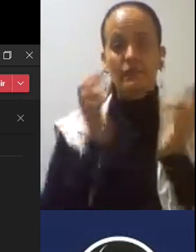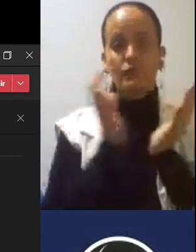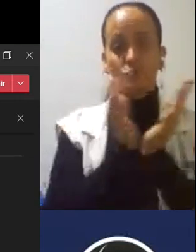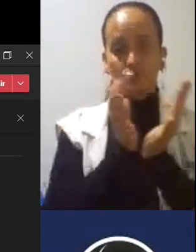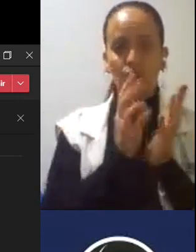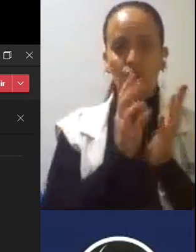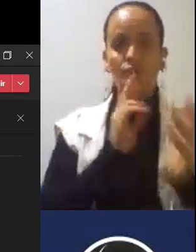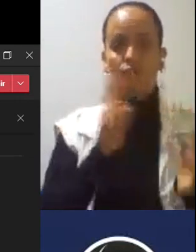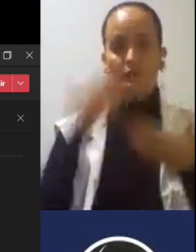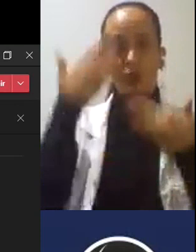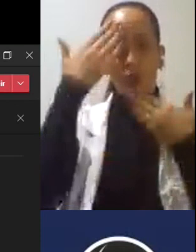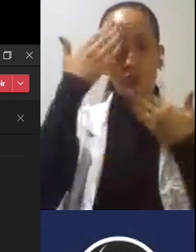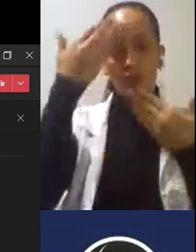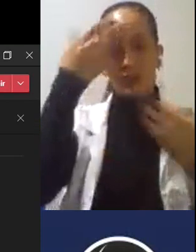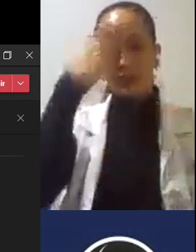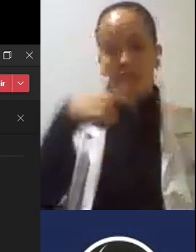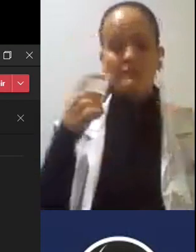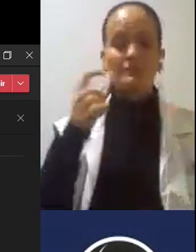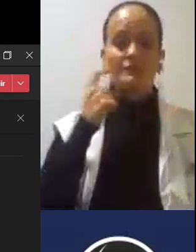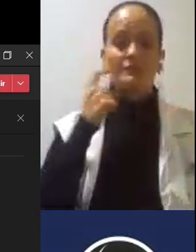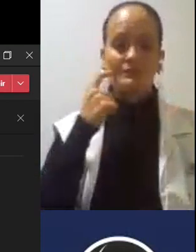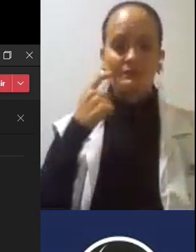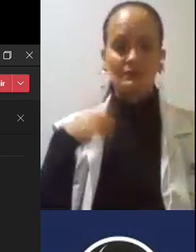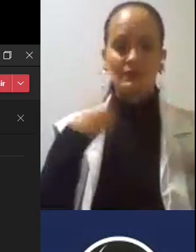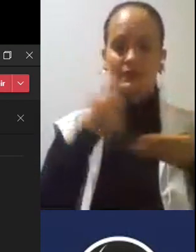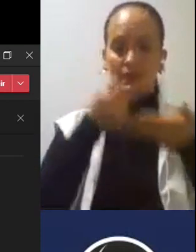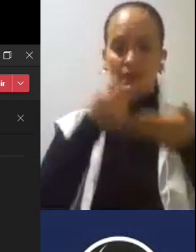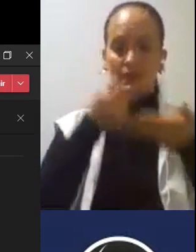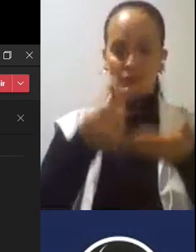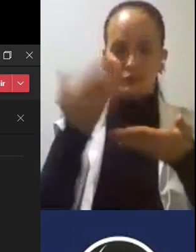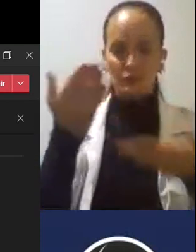agradecer também a Cíntia aí, que deu apoio ao nosso amigo